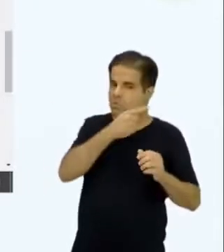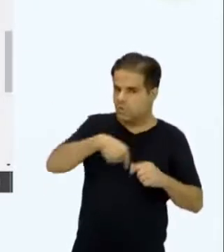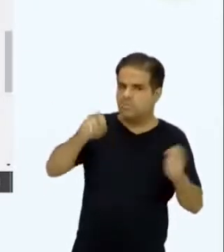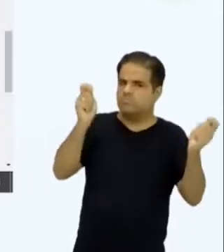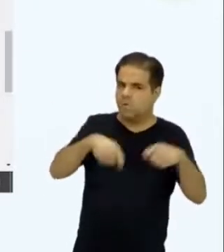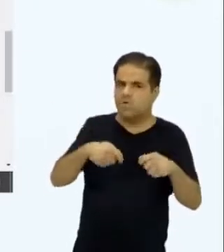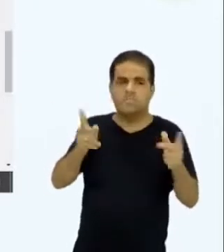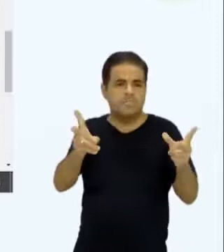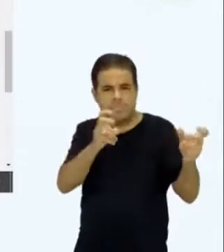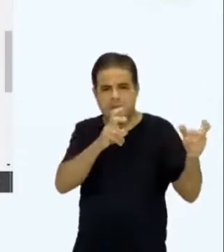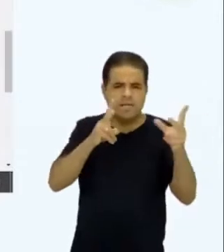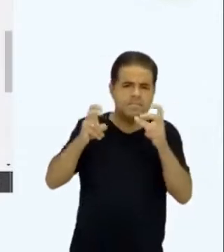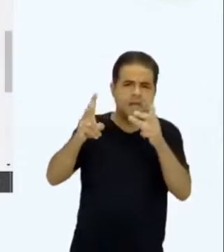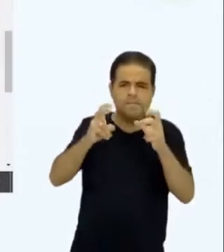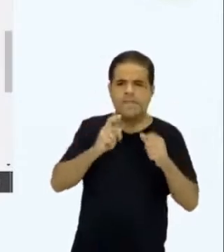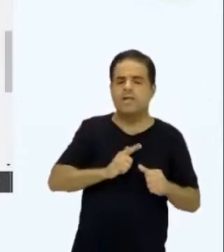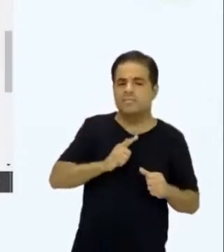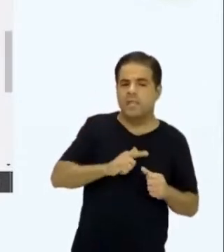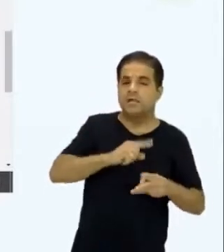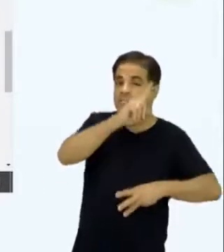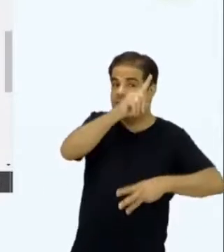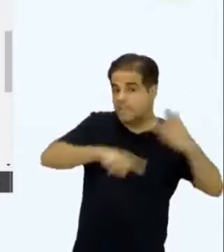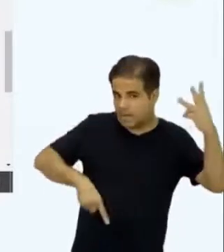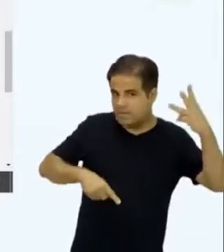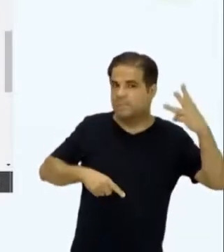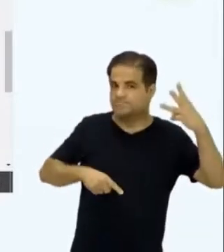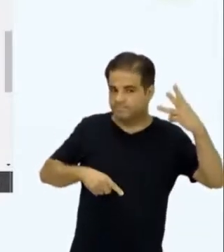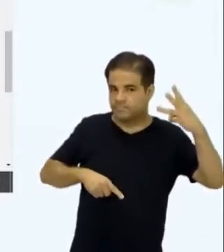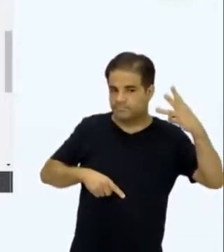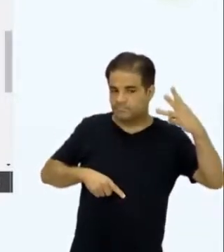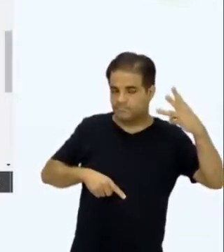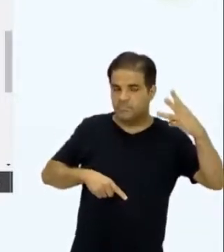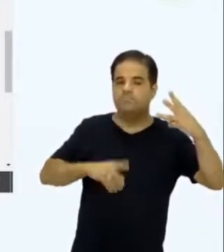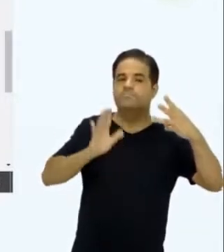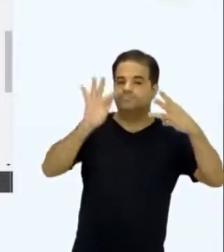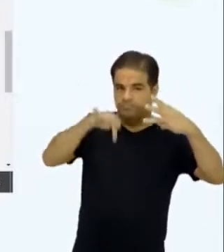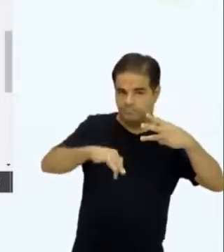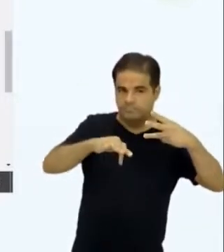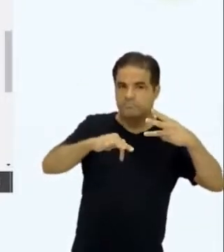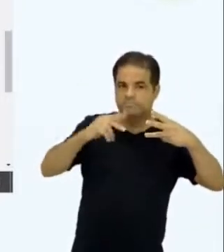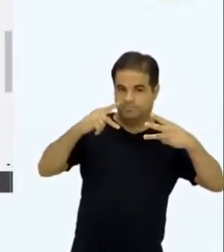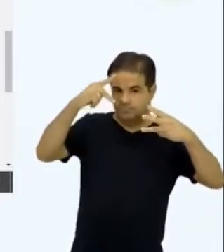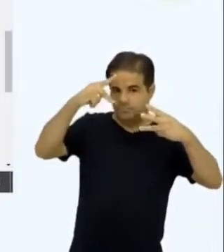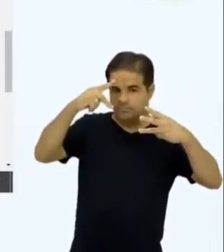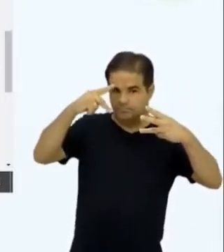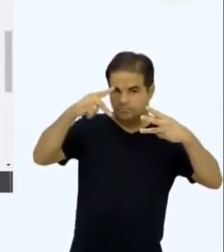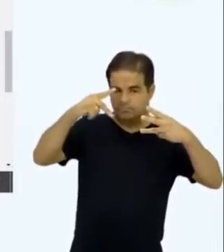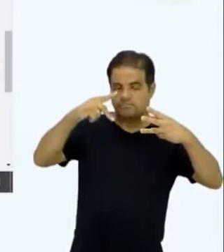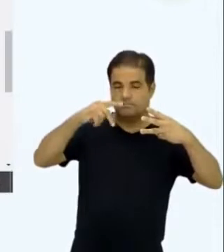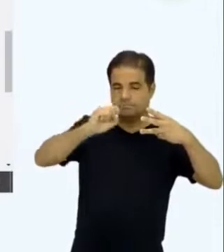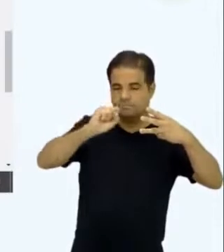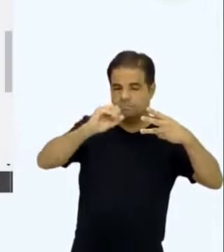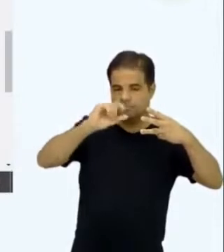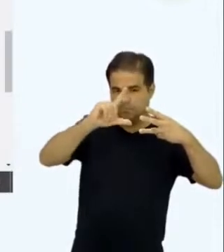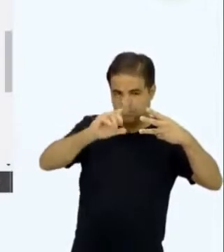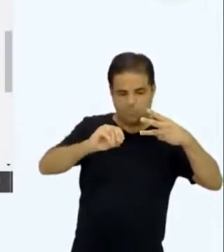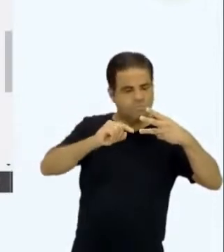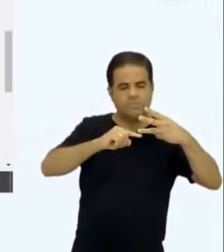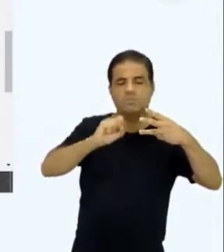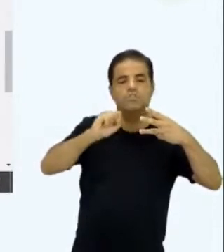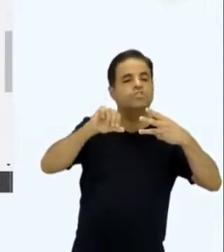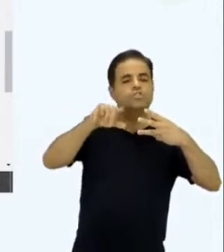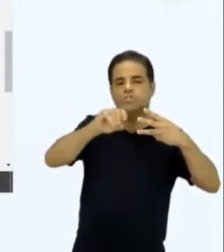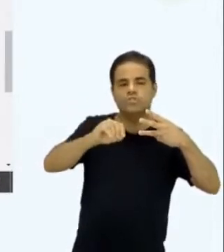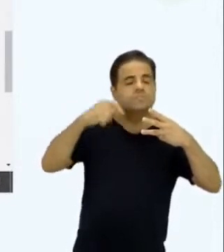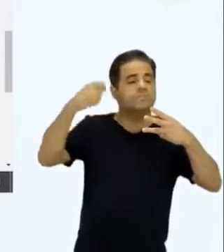podemos perceber que ele tem aqui 3 terminais, sinal, potência e solo. No terminal solo,